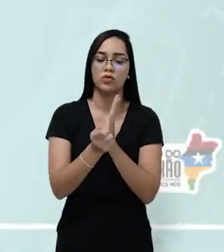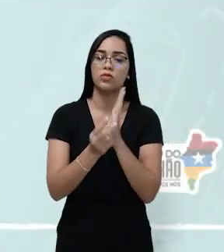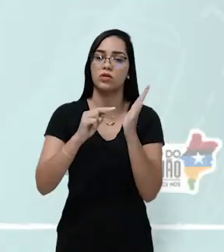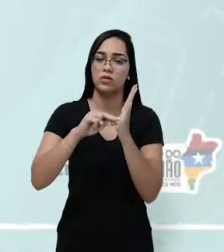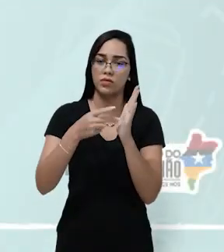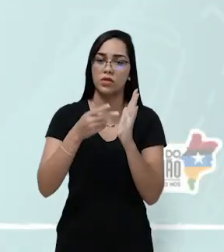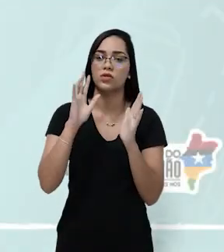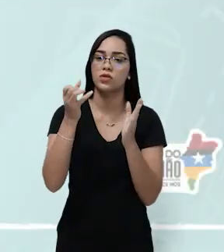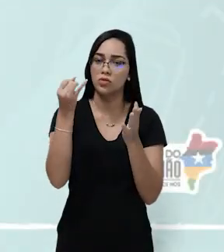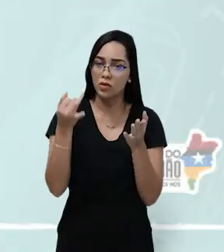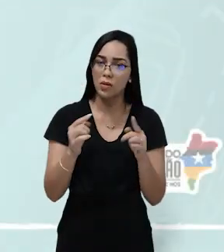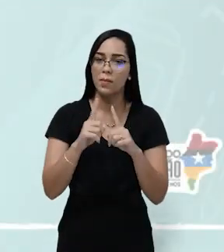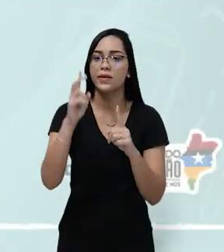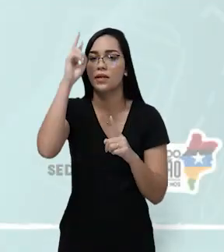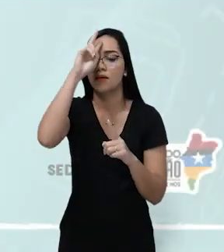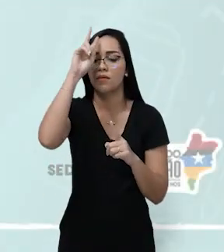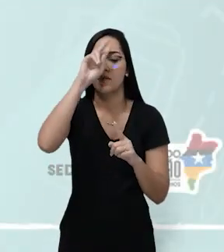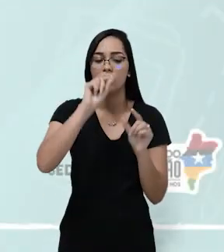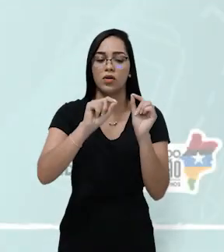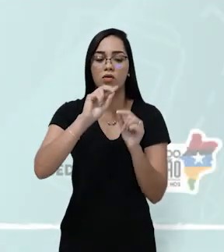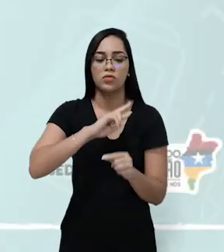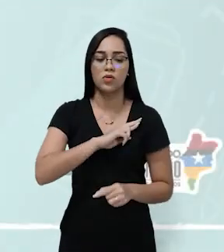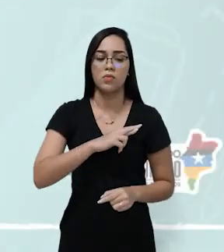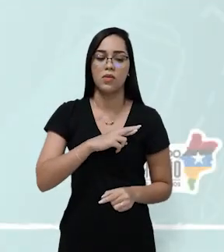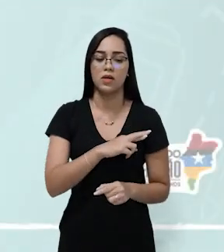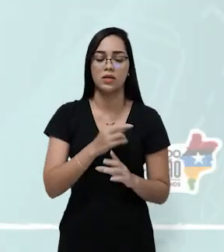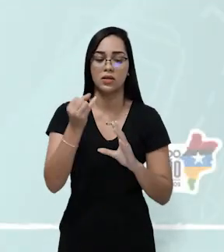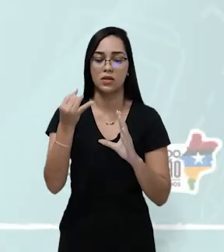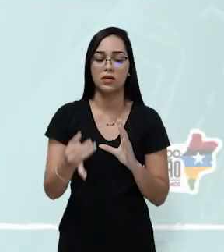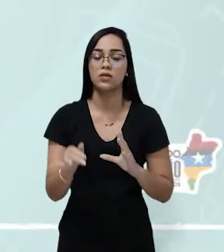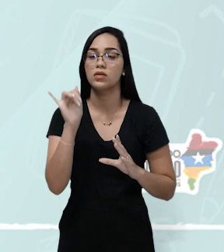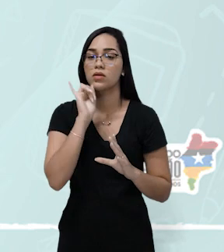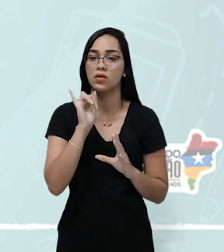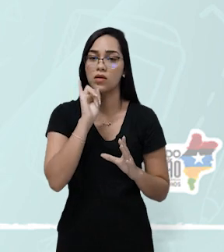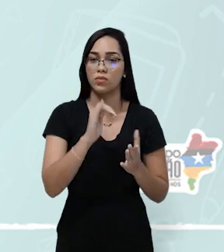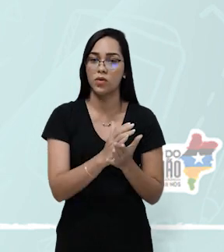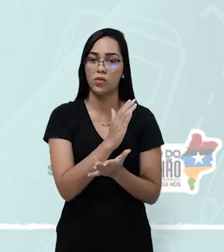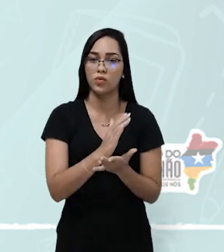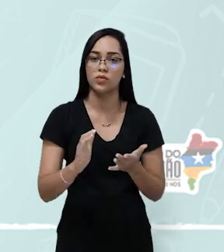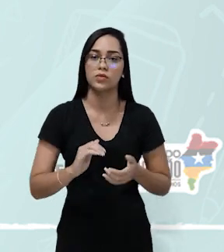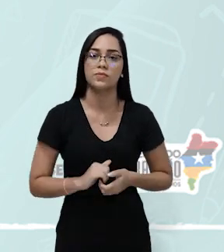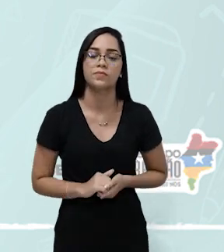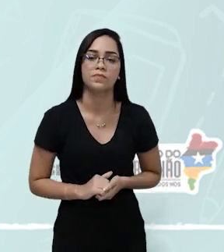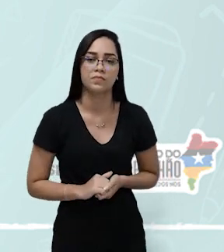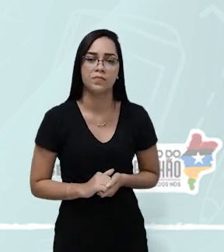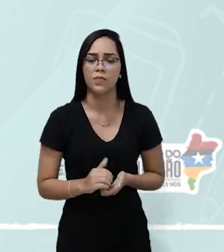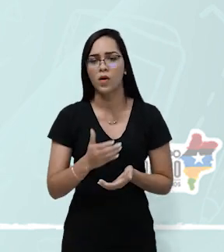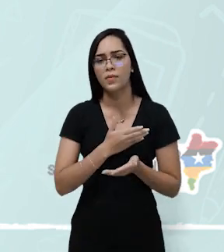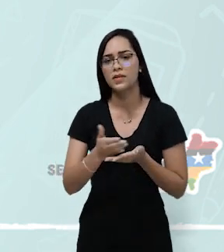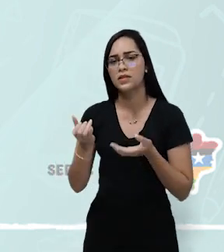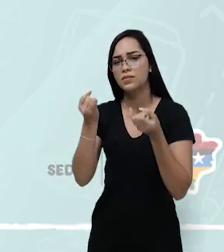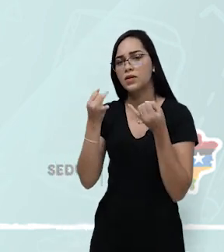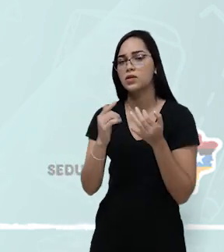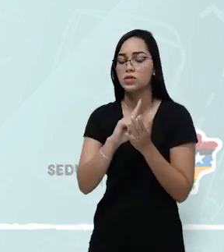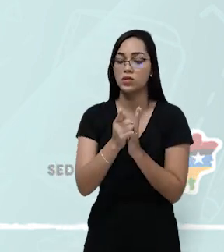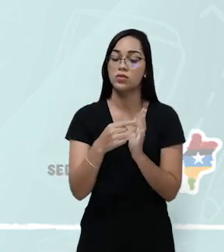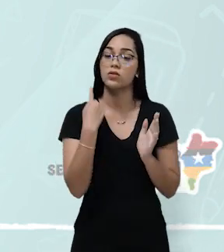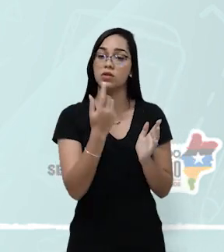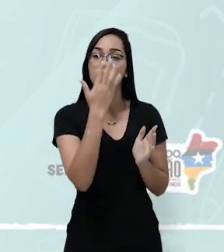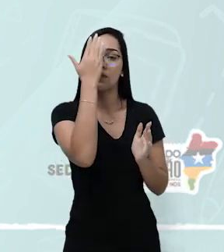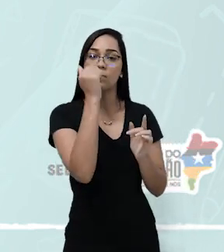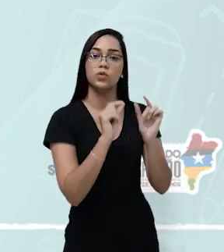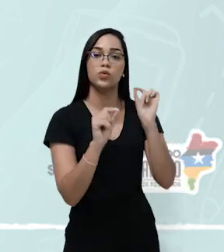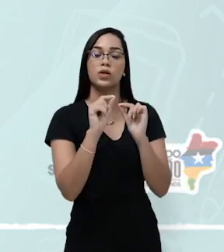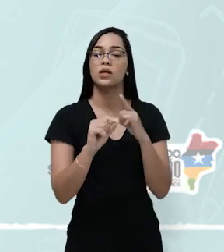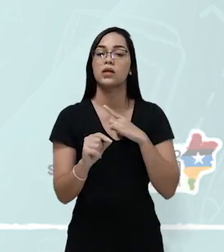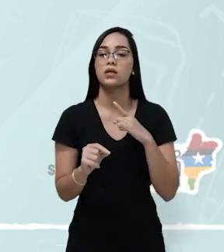gêneros, já falamos disso, mas a gente reforça. Os romances, as características e alguns exemplos, tá bom? Vamos começar falando de gêneros. Nós já sabemos que os gêneros